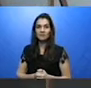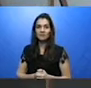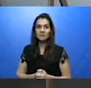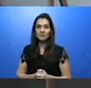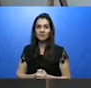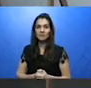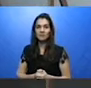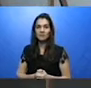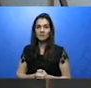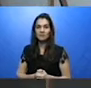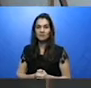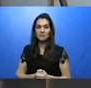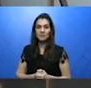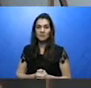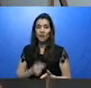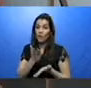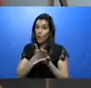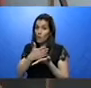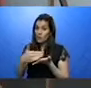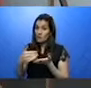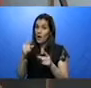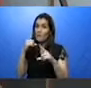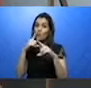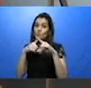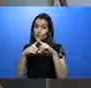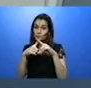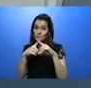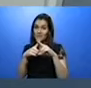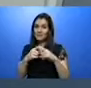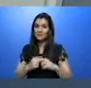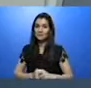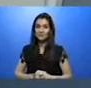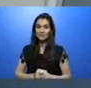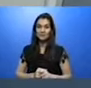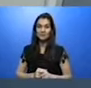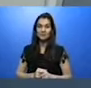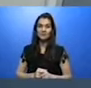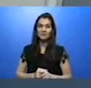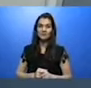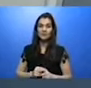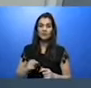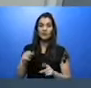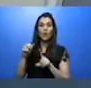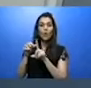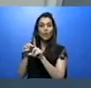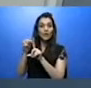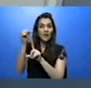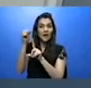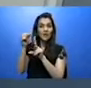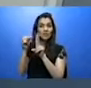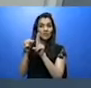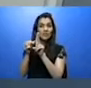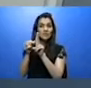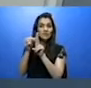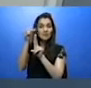lá. Vamos começar pela multiplicação. Unidade,